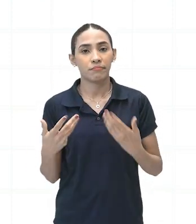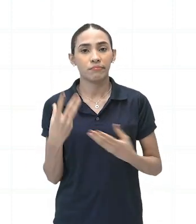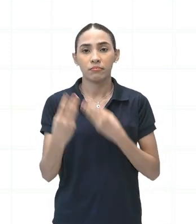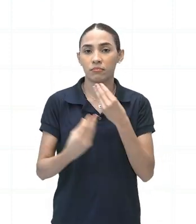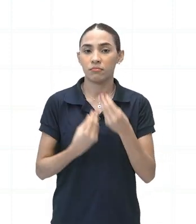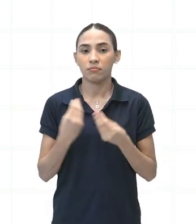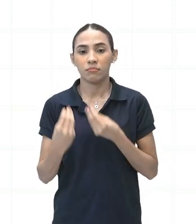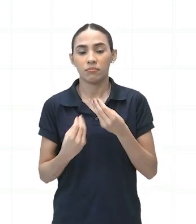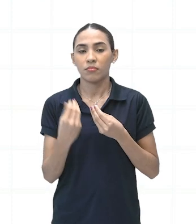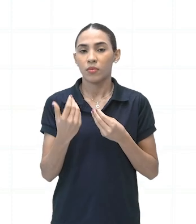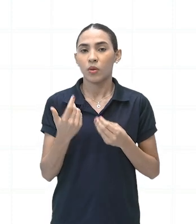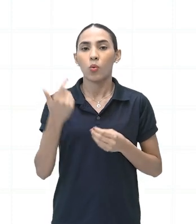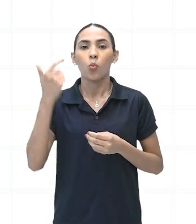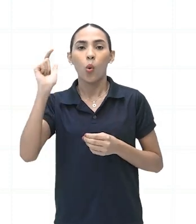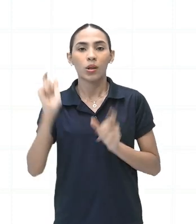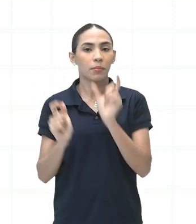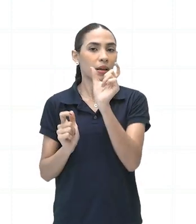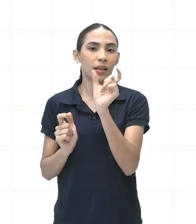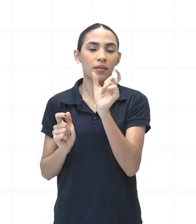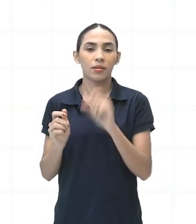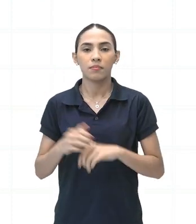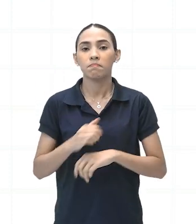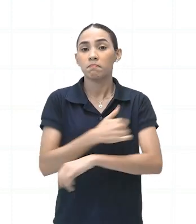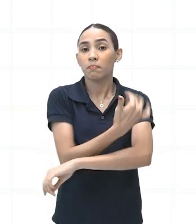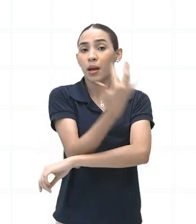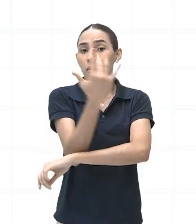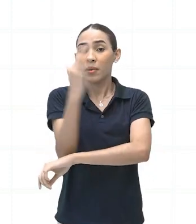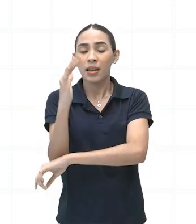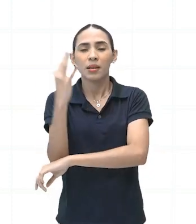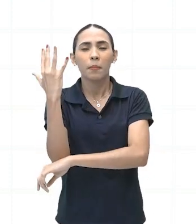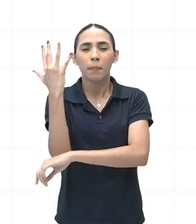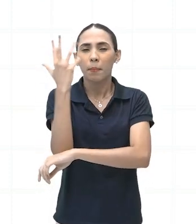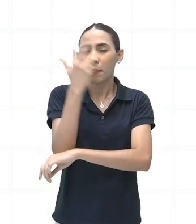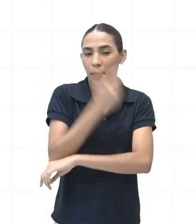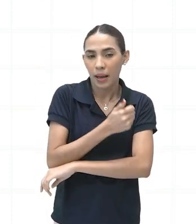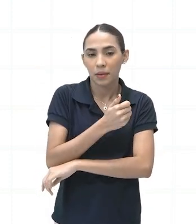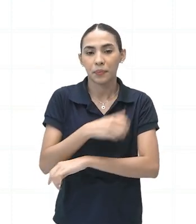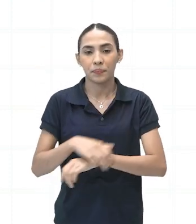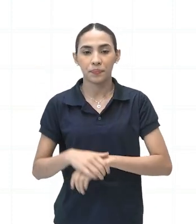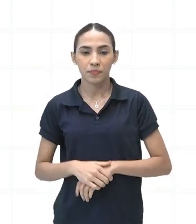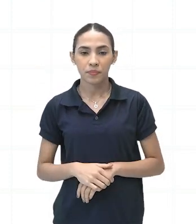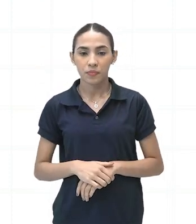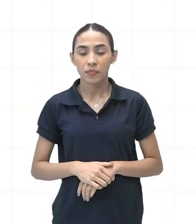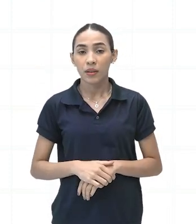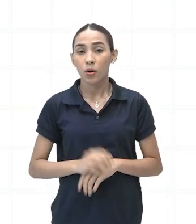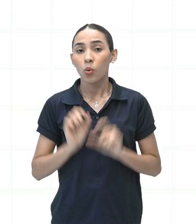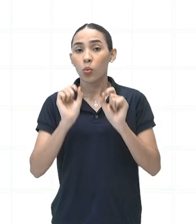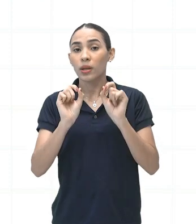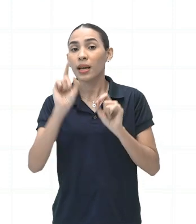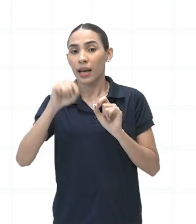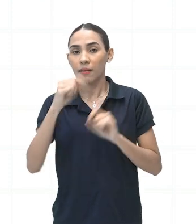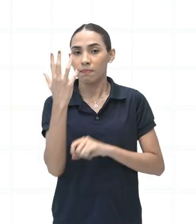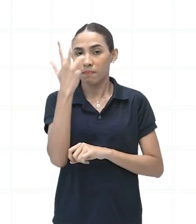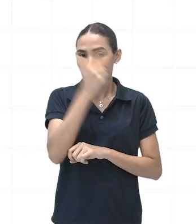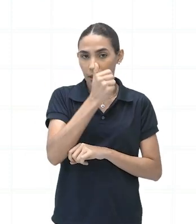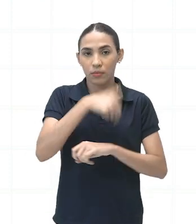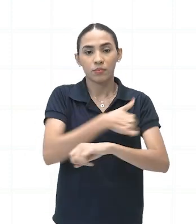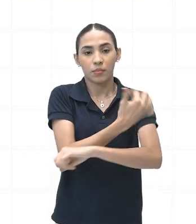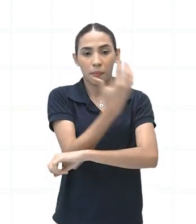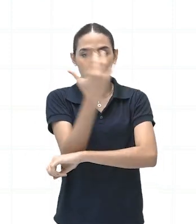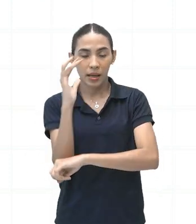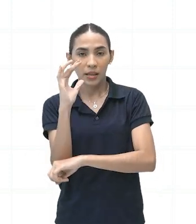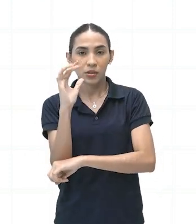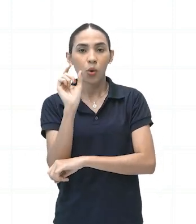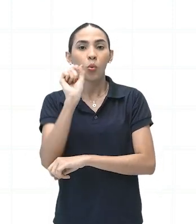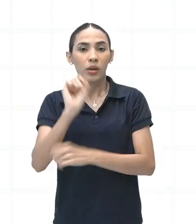um outro adjetivo bem comum. O meio ambiente é belo, por exemplo. Quem que é belo? O meio ambiente.